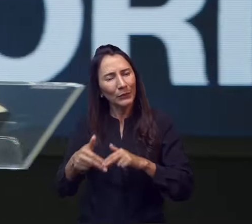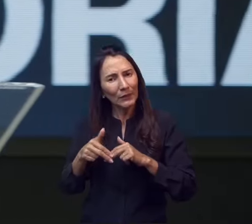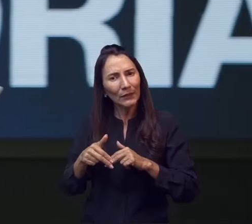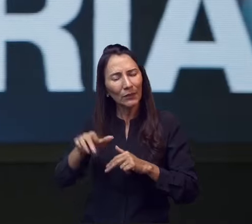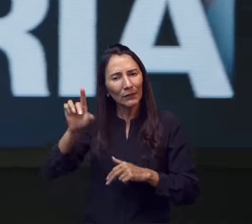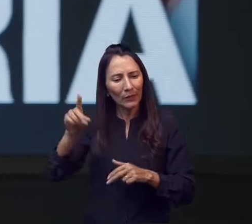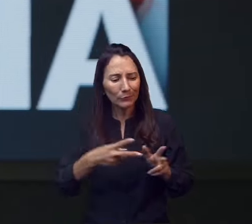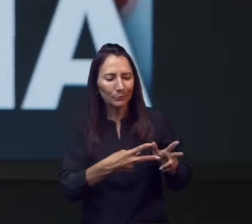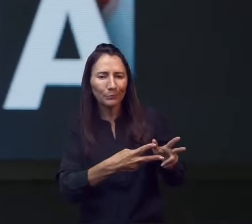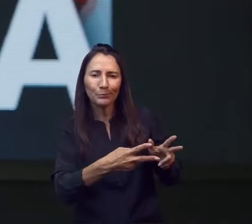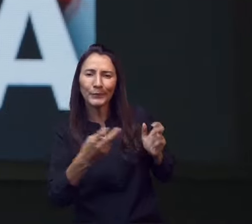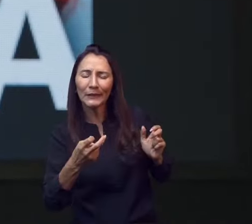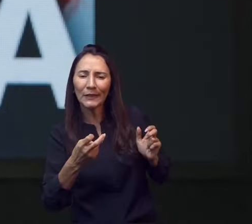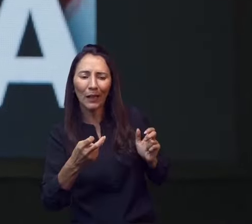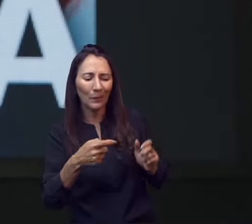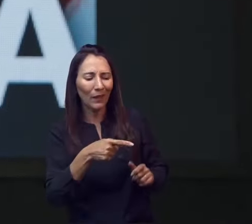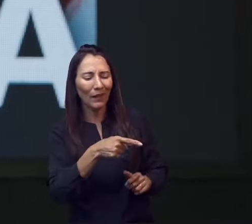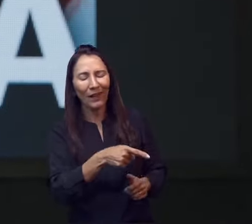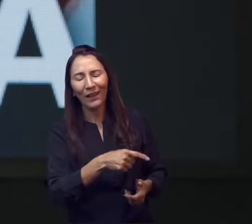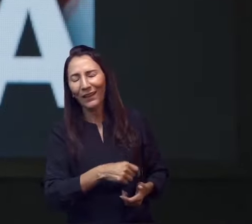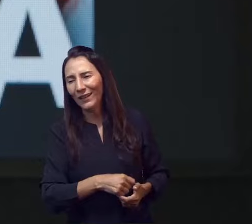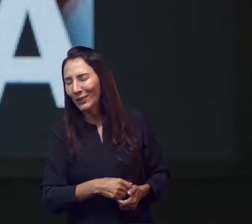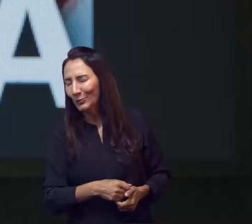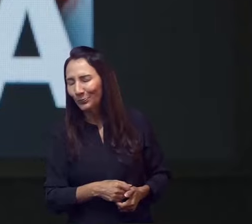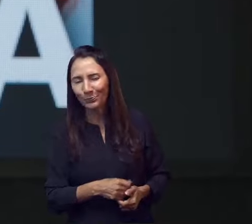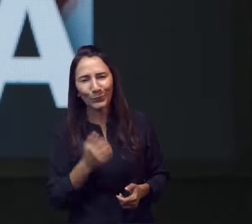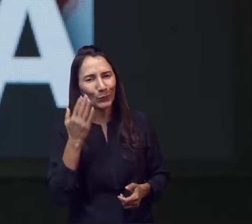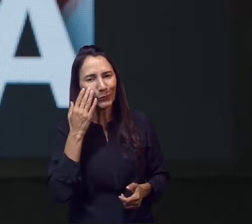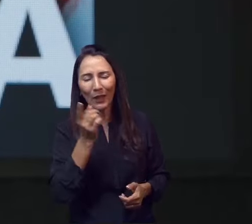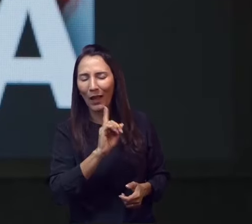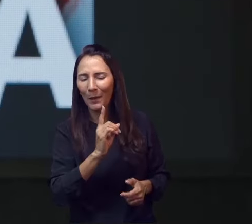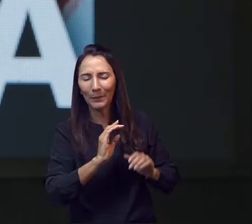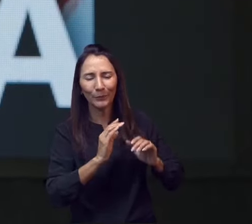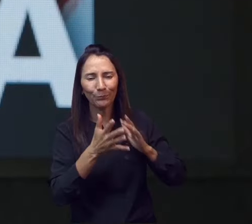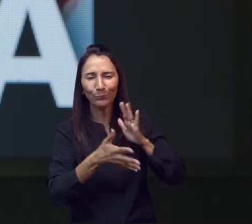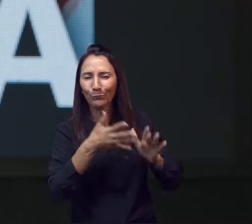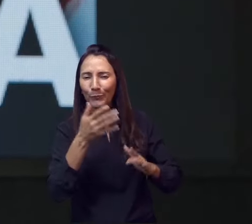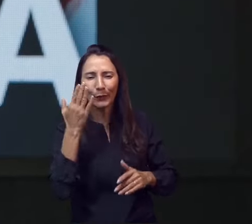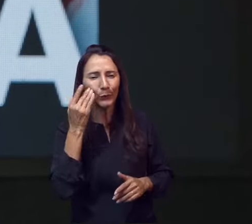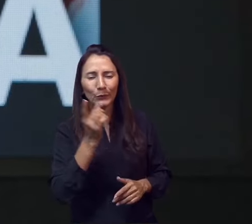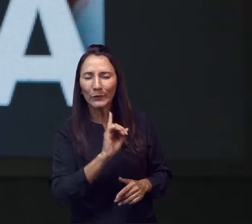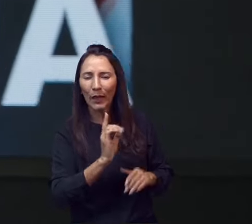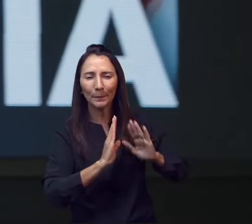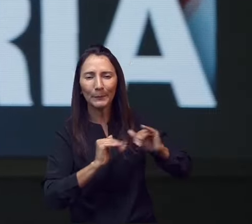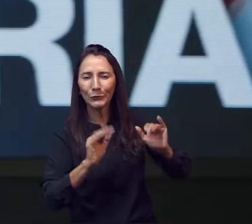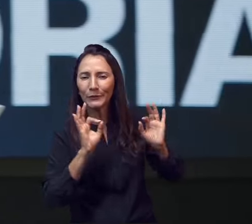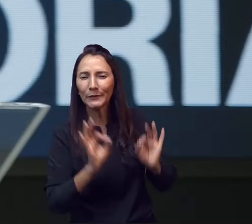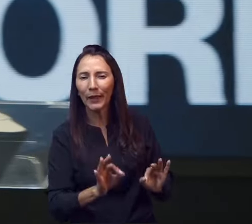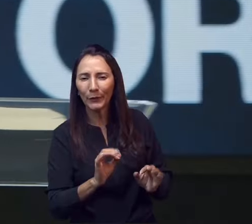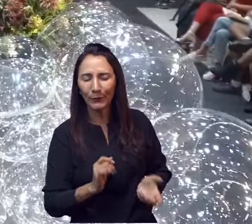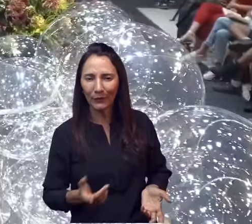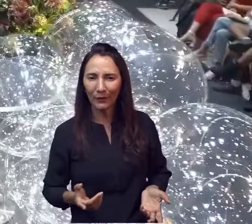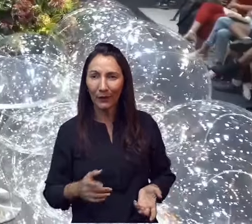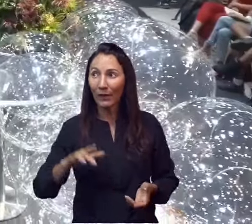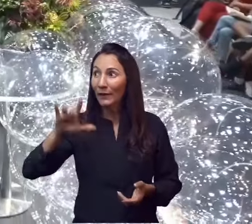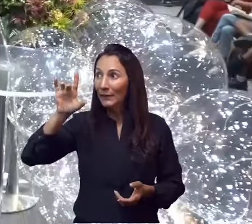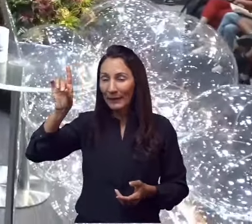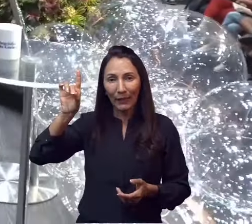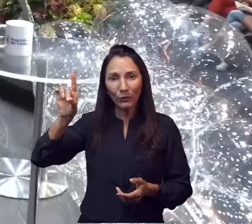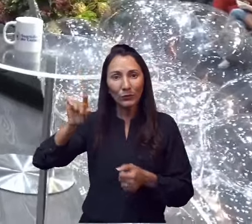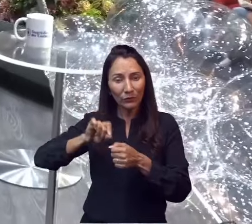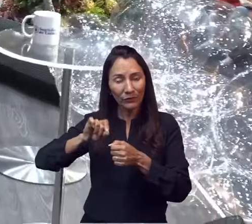pedimos porque muitas vezes eu não tô pedindo realmente o que eu preciso porque Deus faz além do que eu peço porque